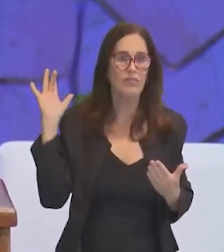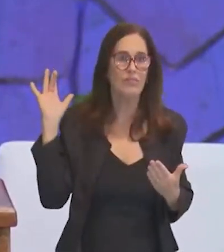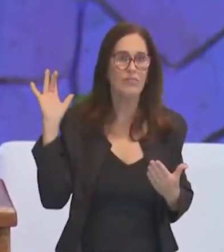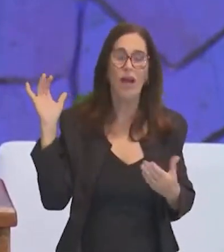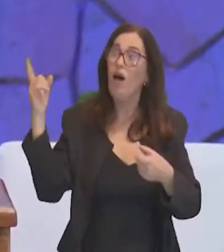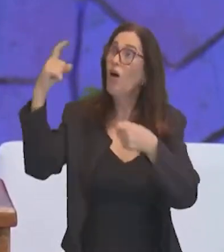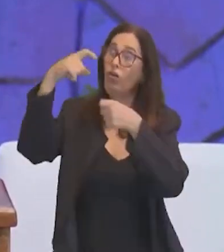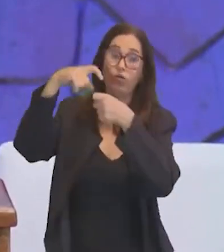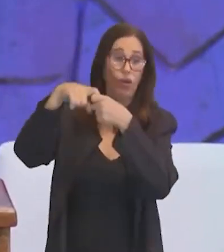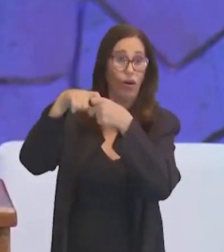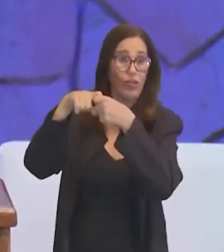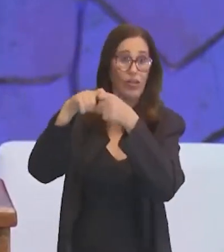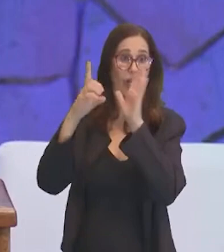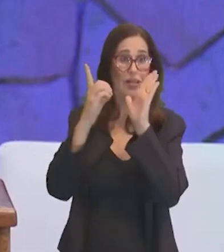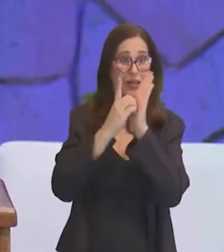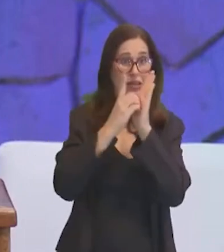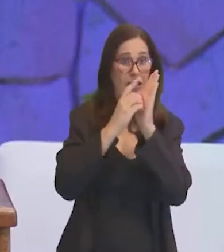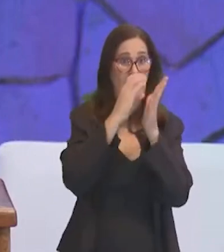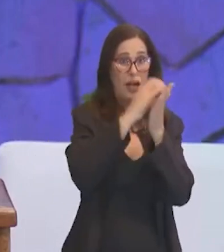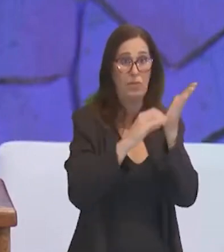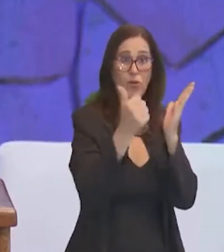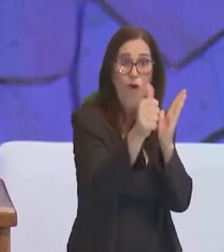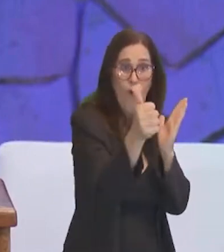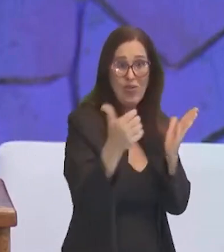volte para Deuteronômio 11.